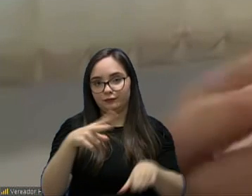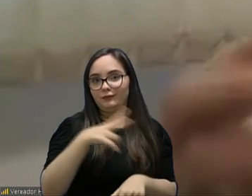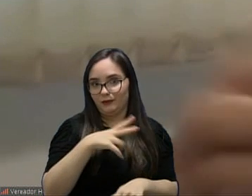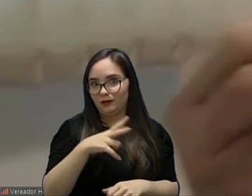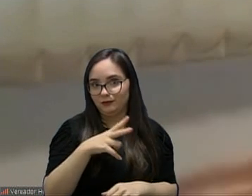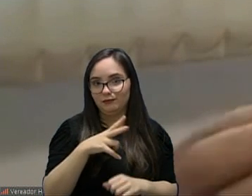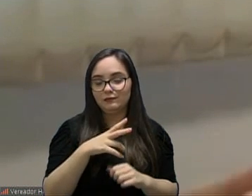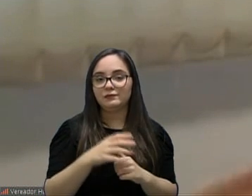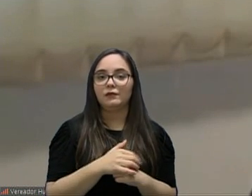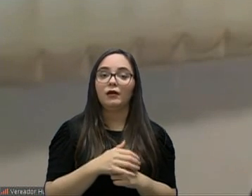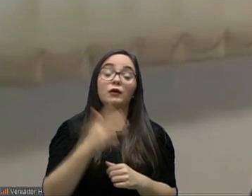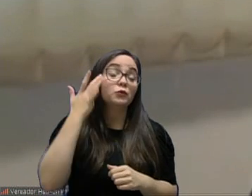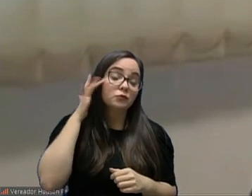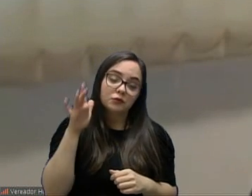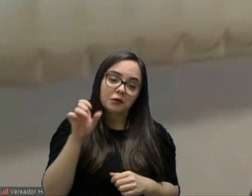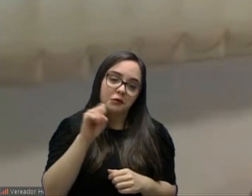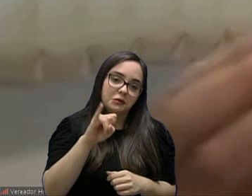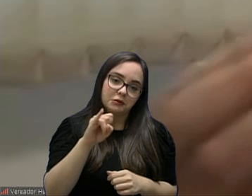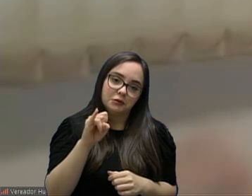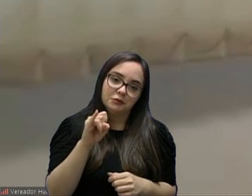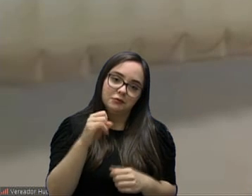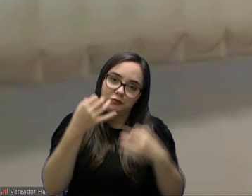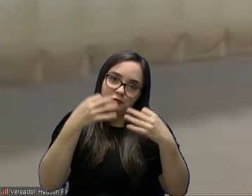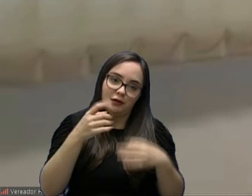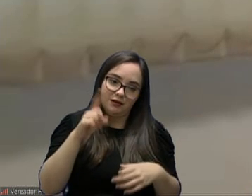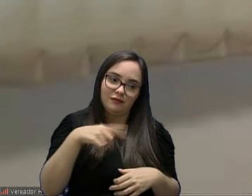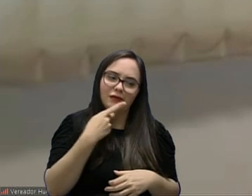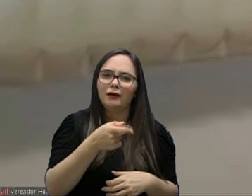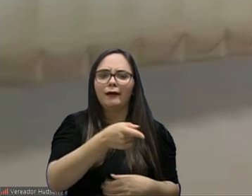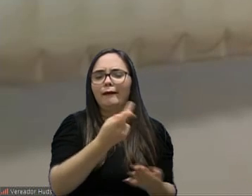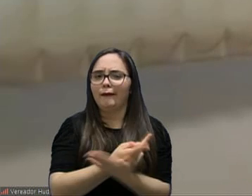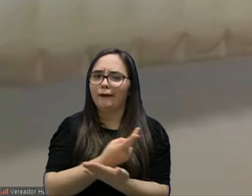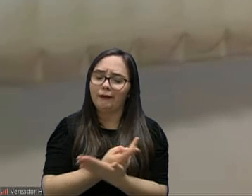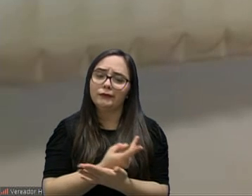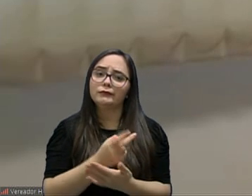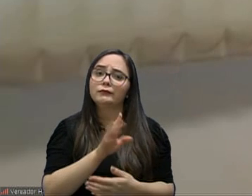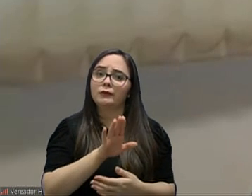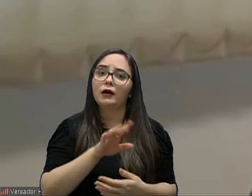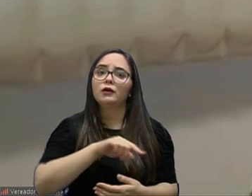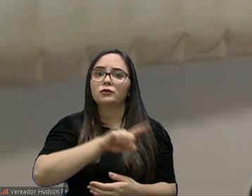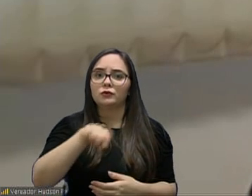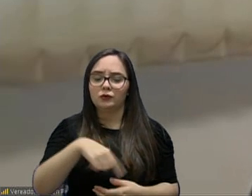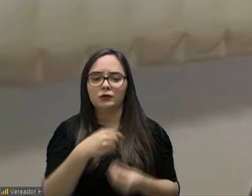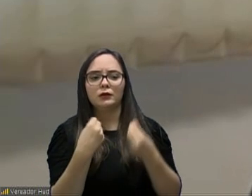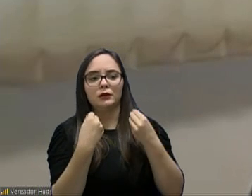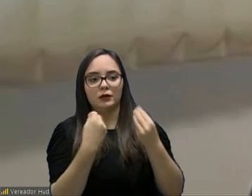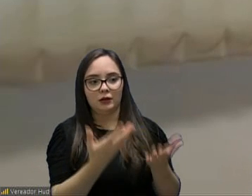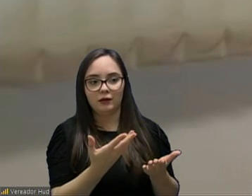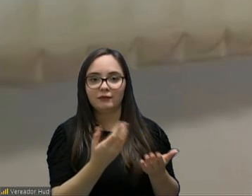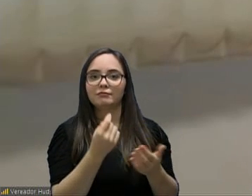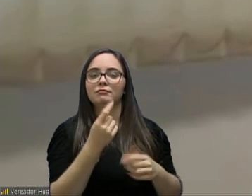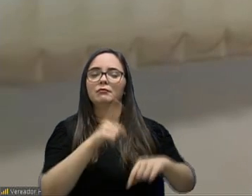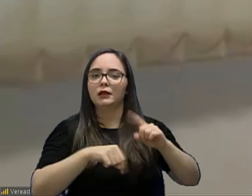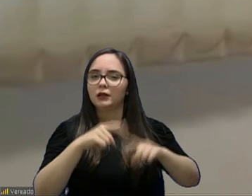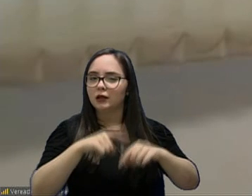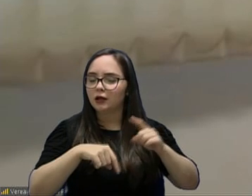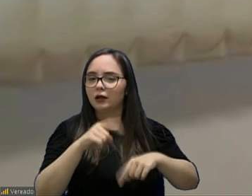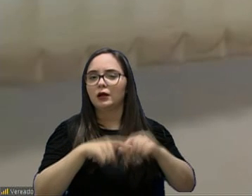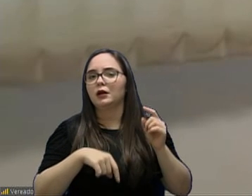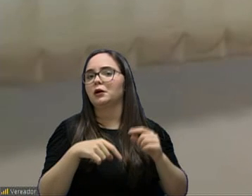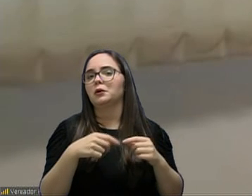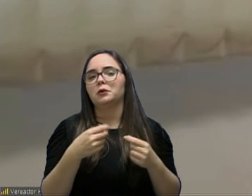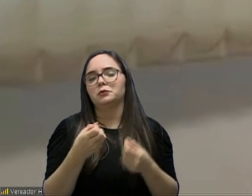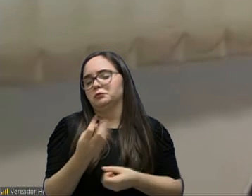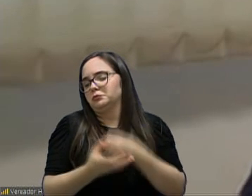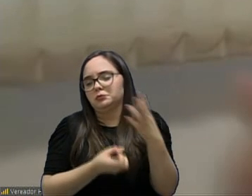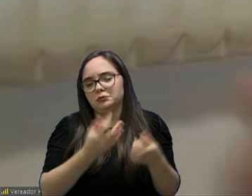não sei se eu uso o termo injustiça, de você equipar o bem privado ou uma entidade privada, por mais que seja